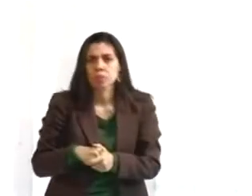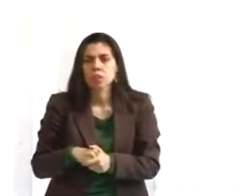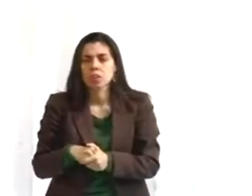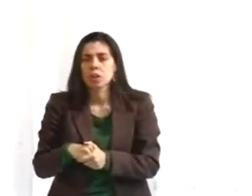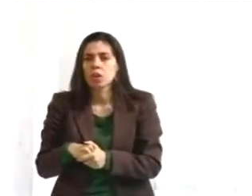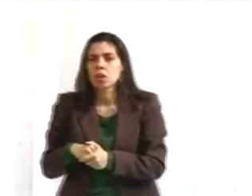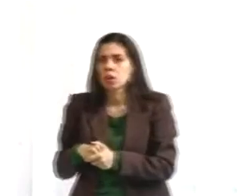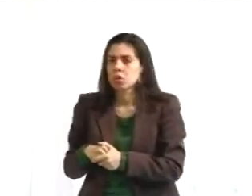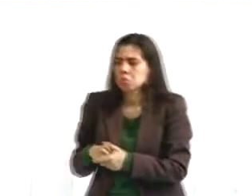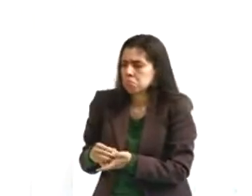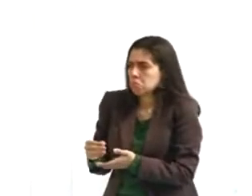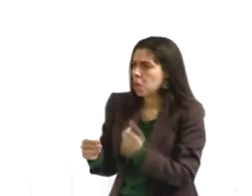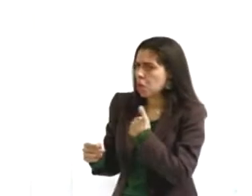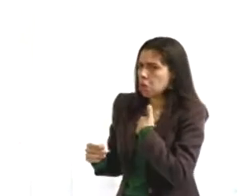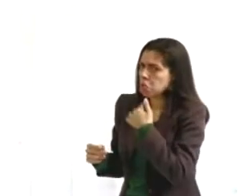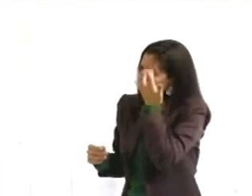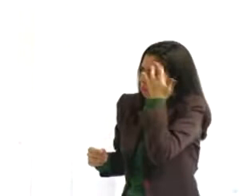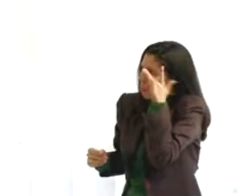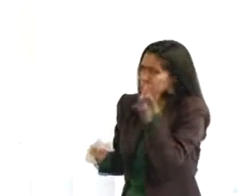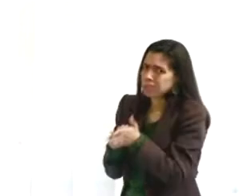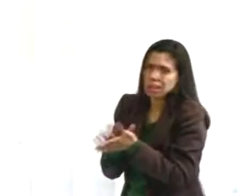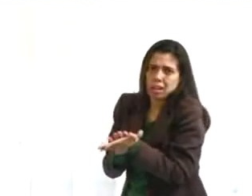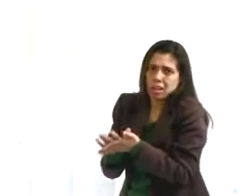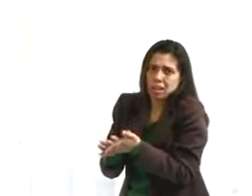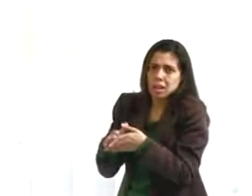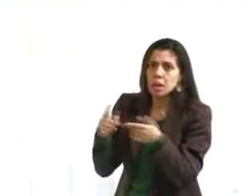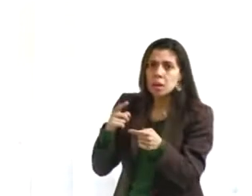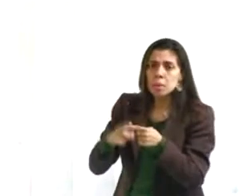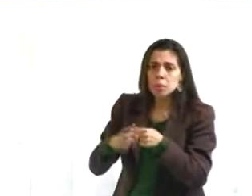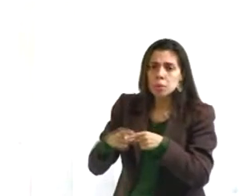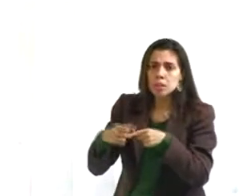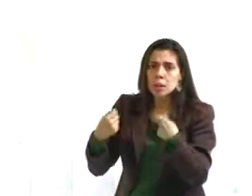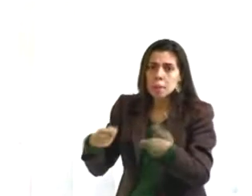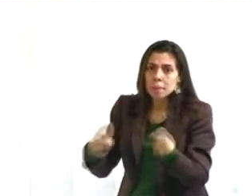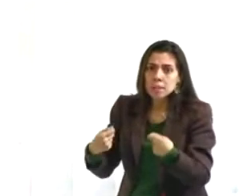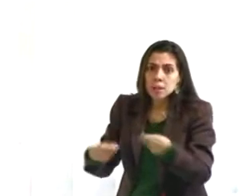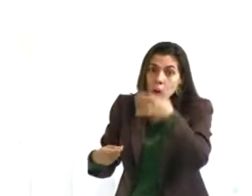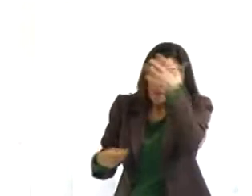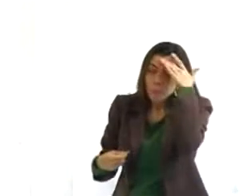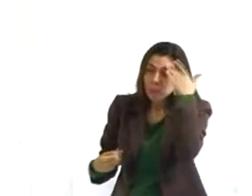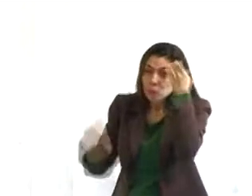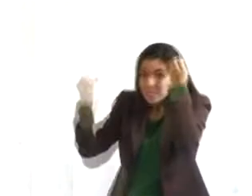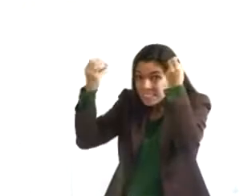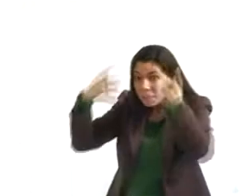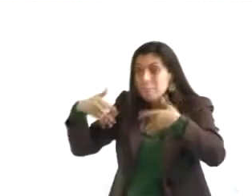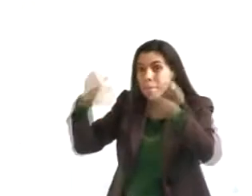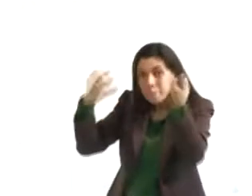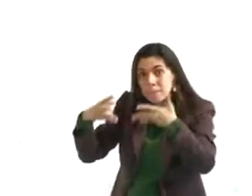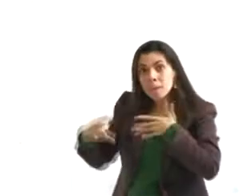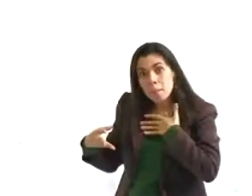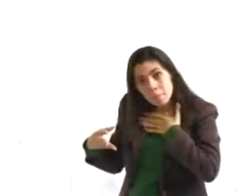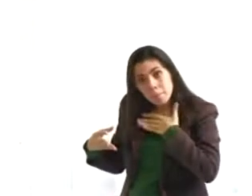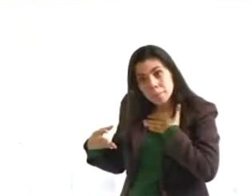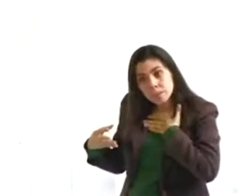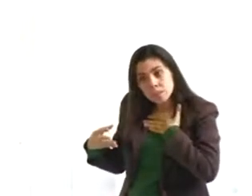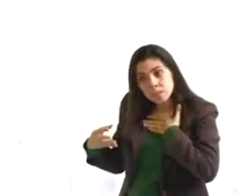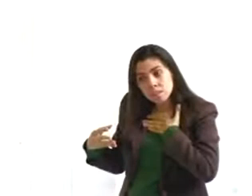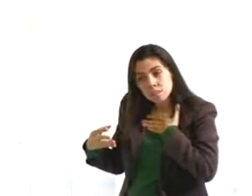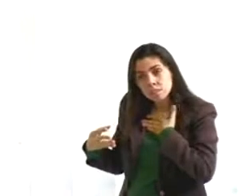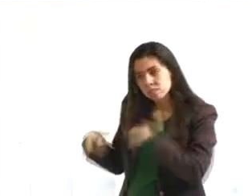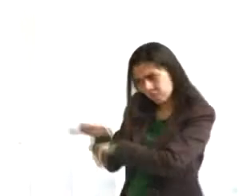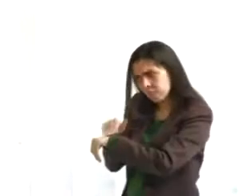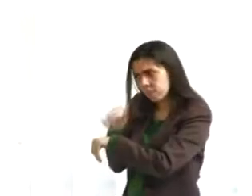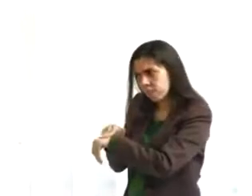ele. Ora, a passagem da escritura que estava lendo era esta: foi levado como ovelha ao